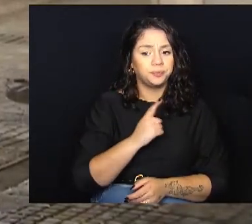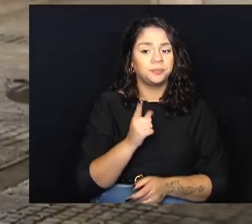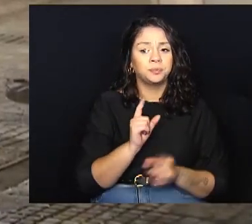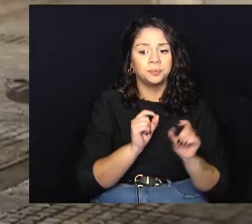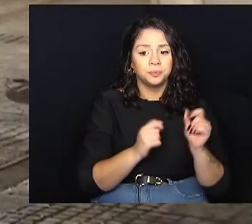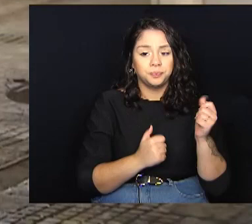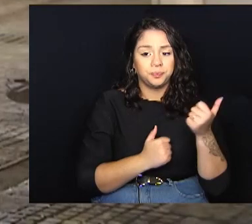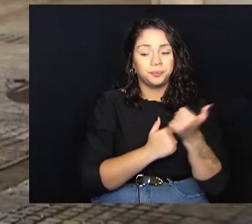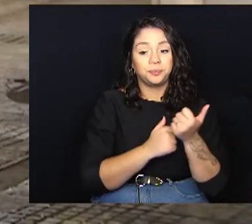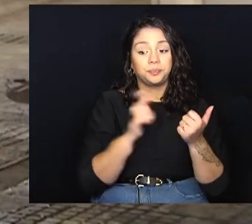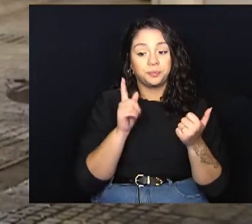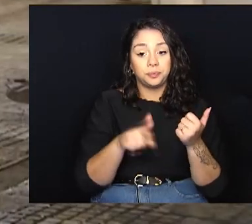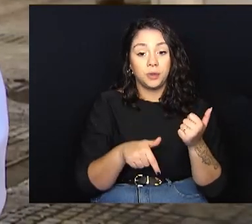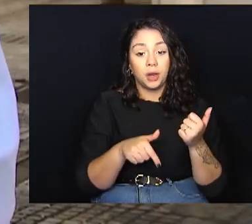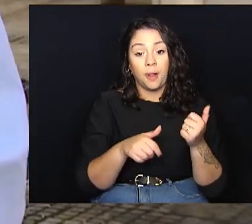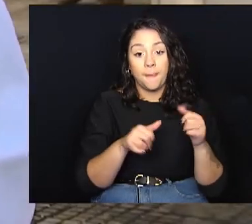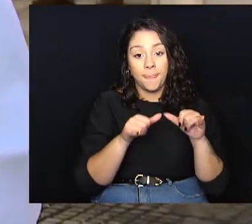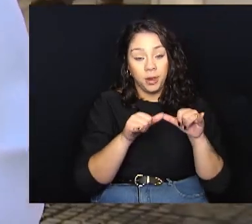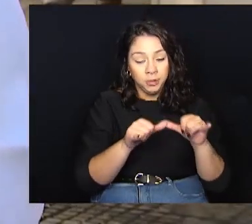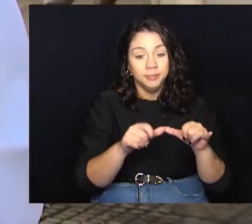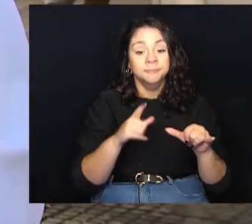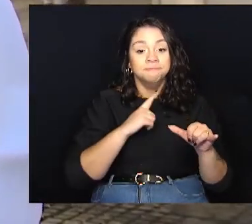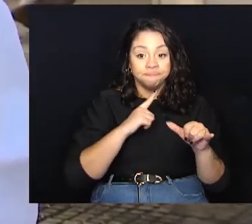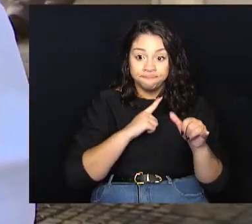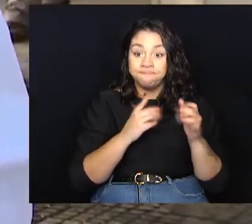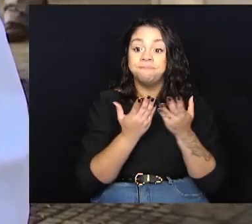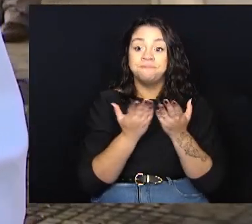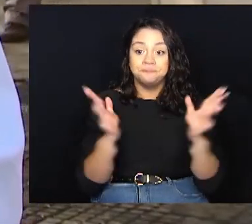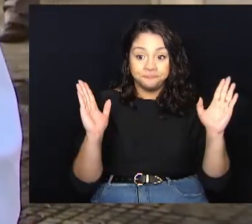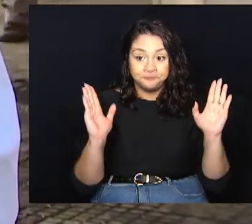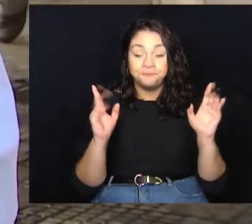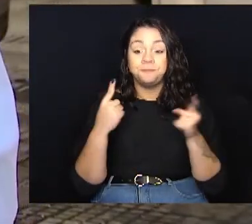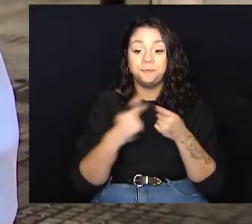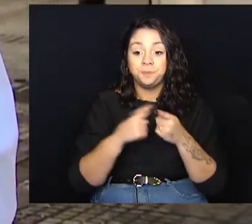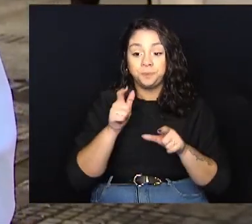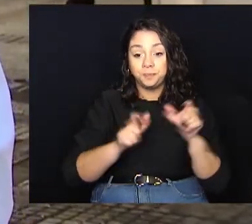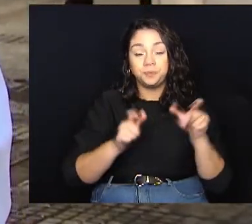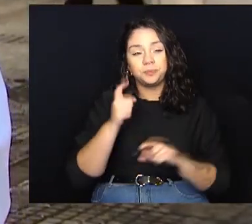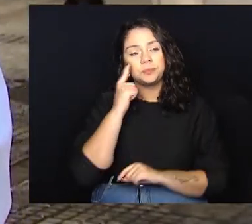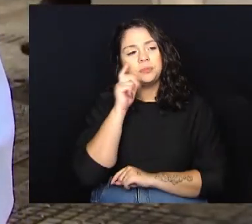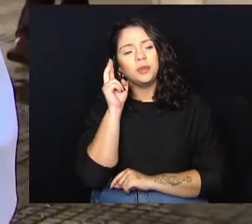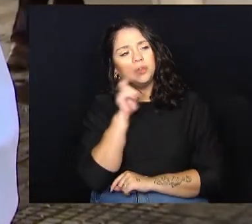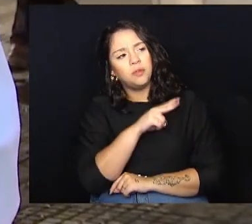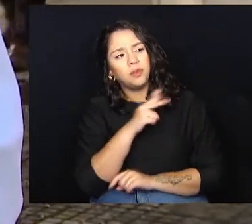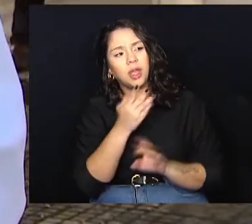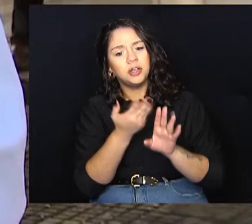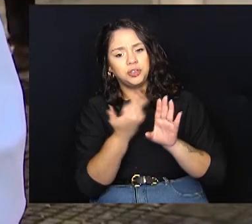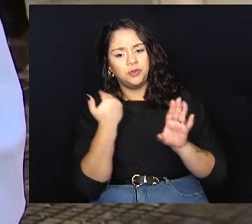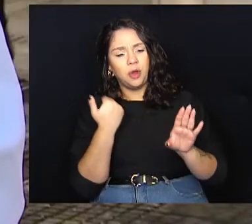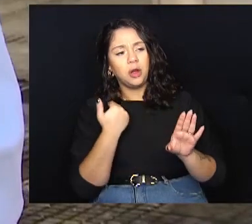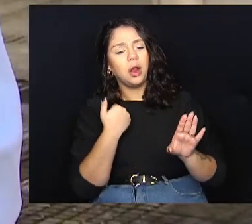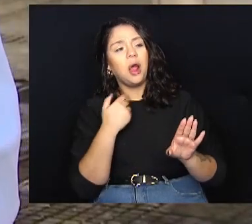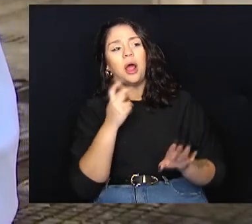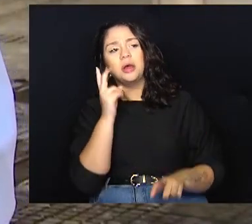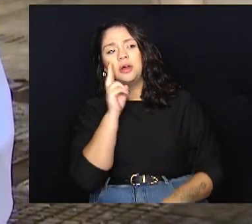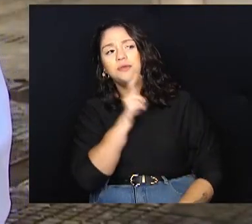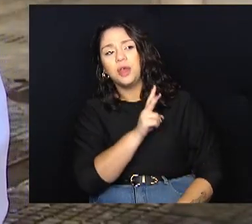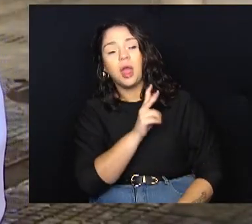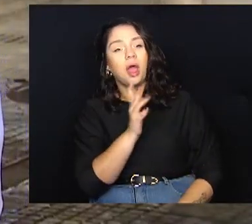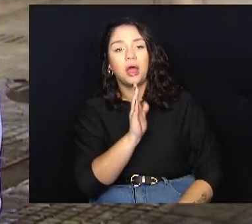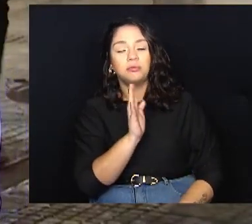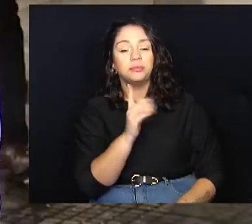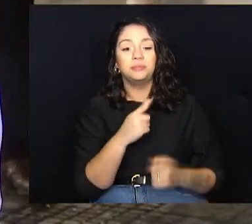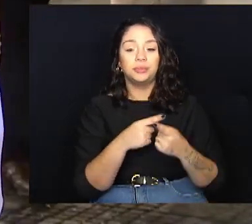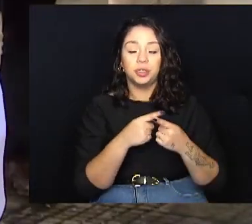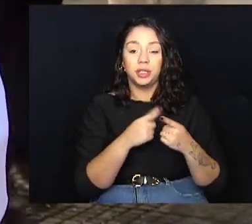Adriana aqui é um mercadão está funcionando né porque às vezes as pessoas olham de fora e acham que por